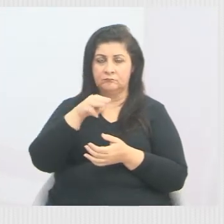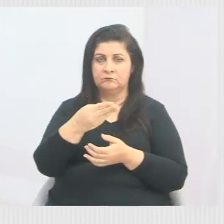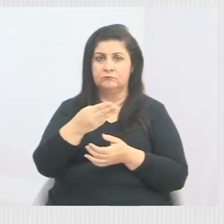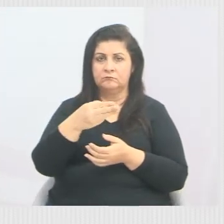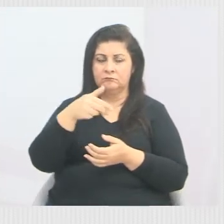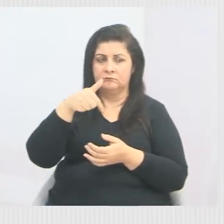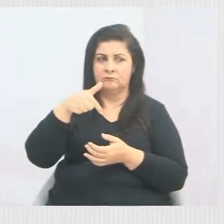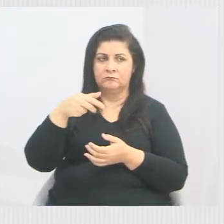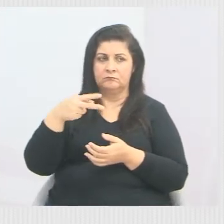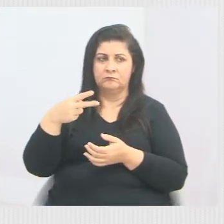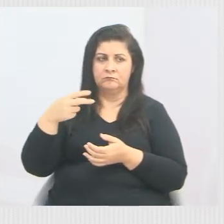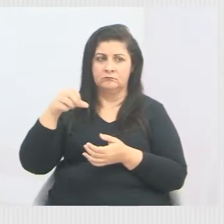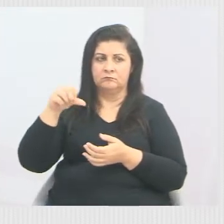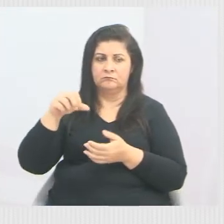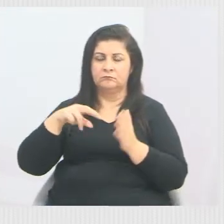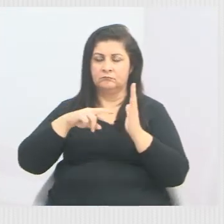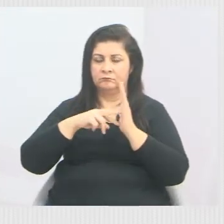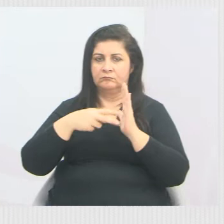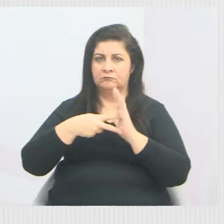54.729.000, dando um percentual de